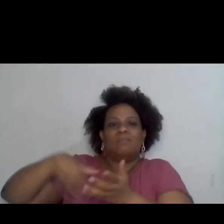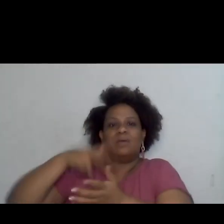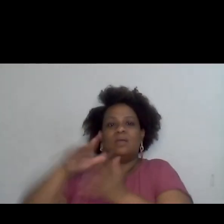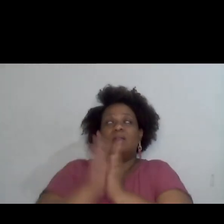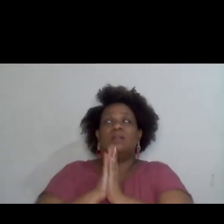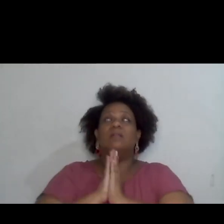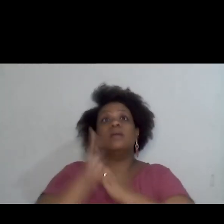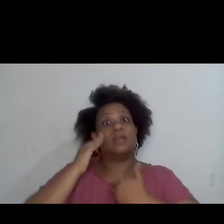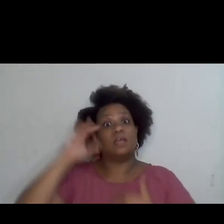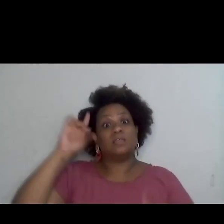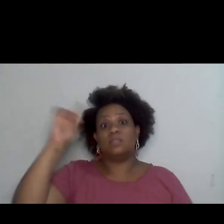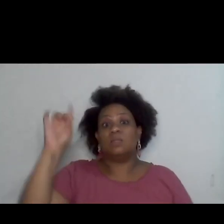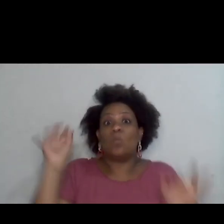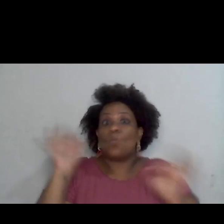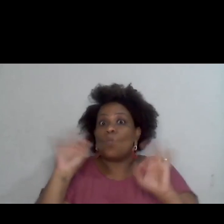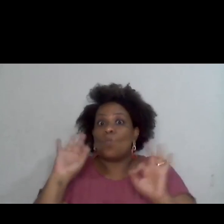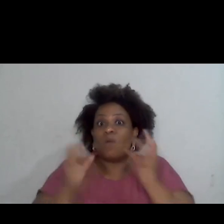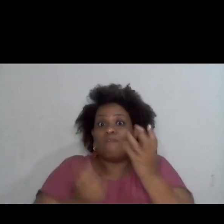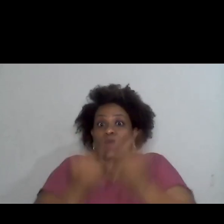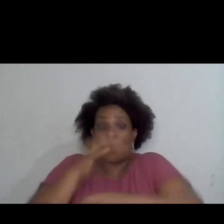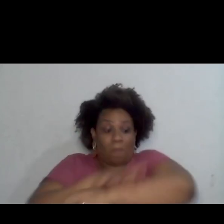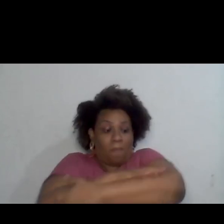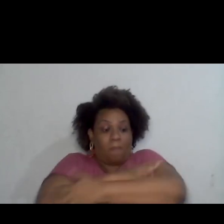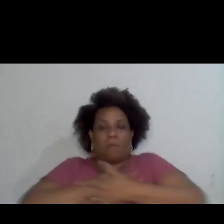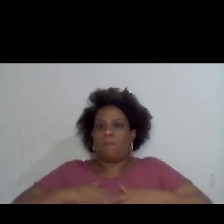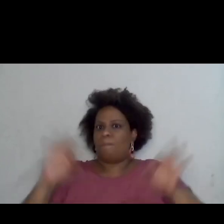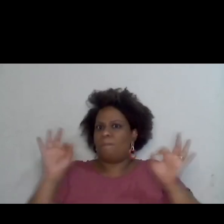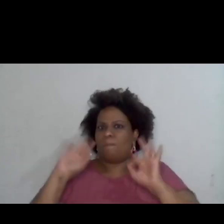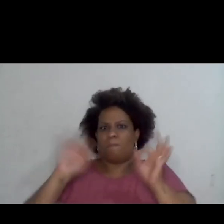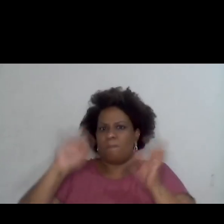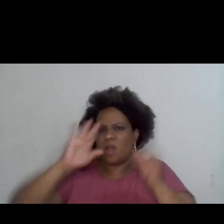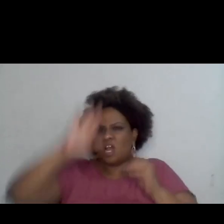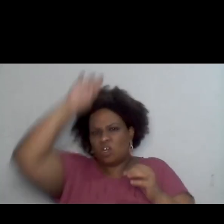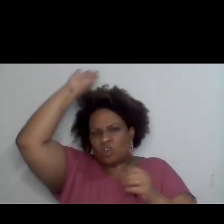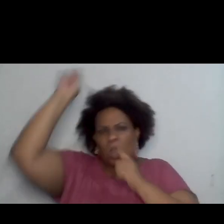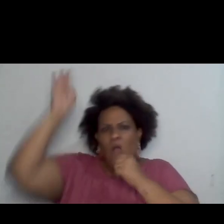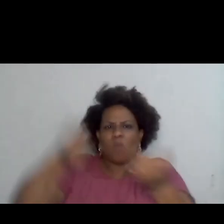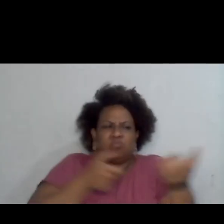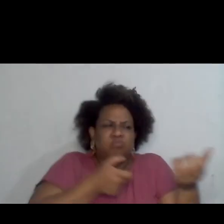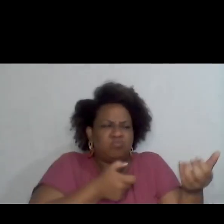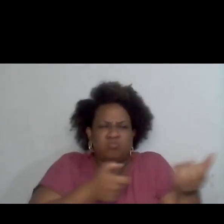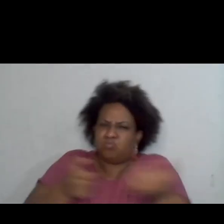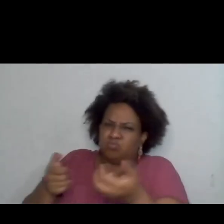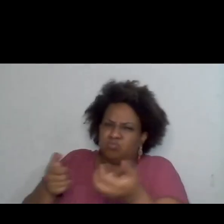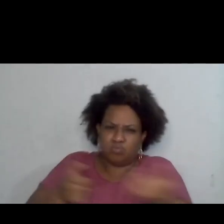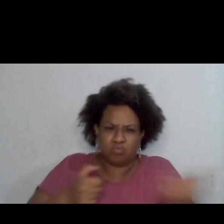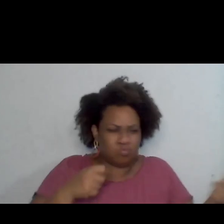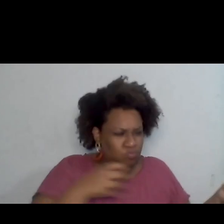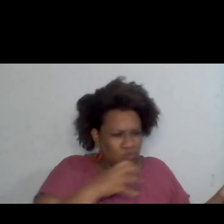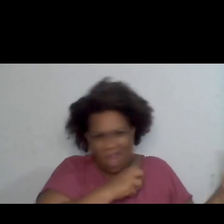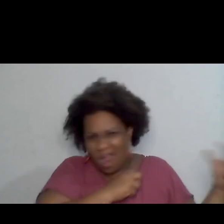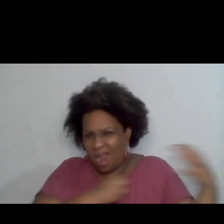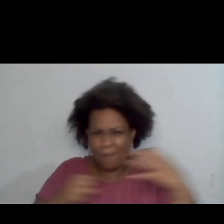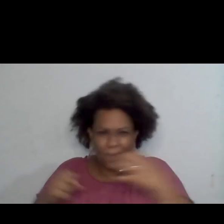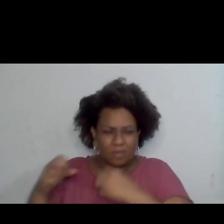teve ninguém machucado. A brigada de incêndio foi muito rápida. Os bombeiros foram rápidos. E o maior prejuízo que a